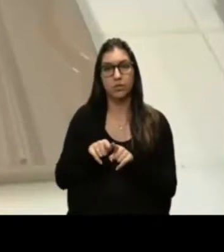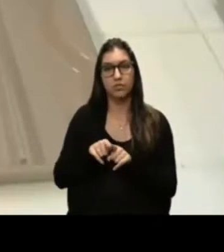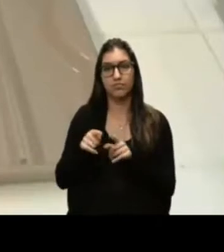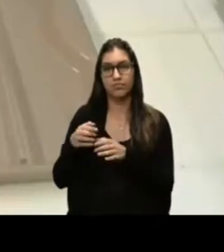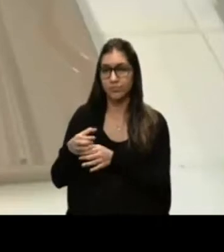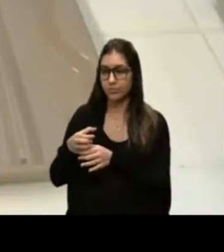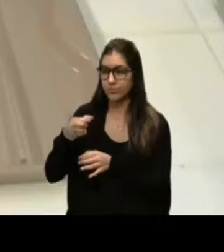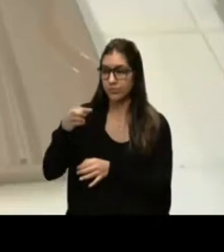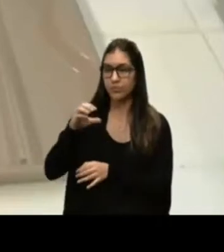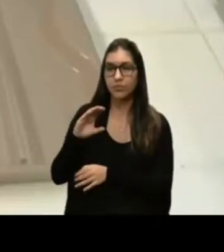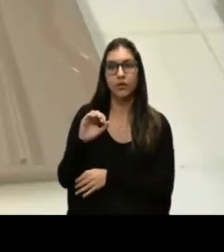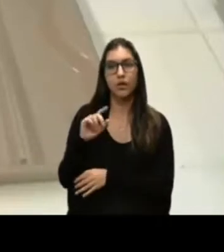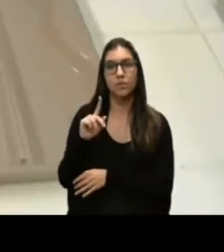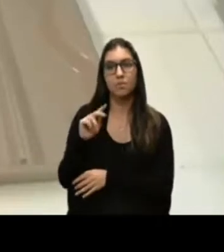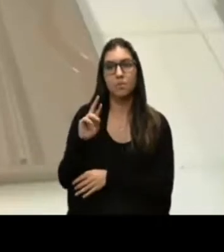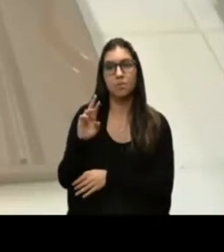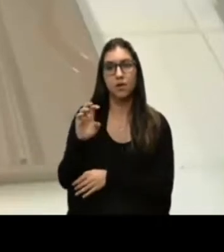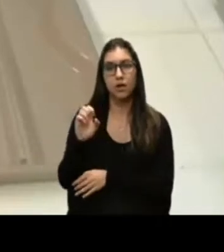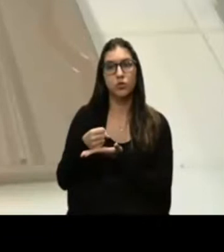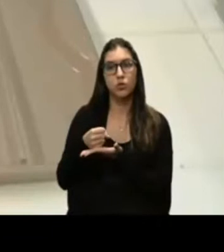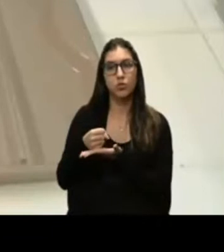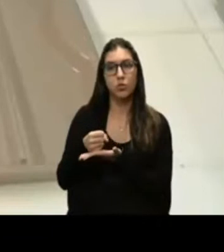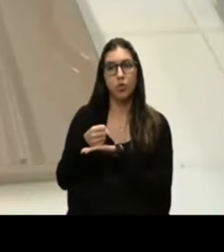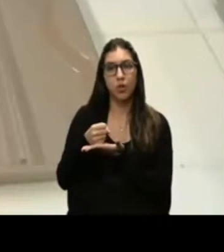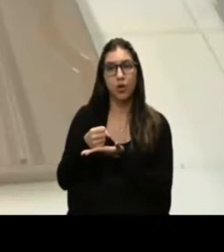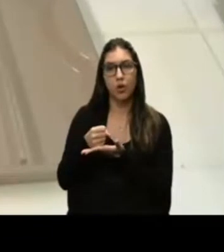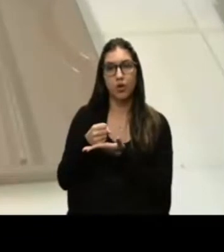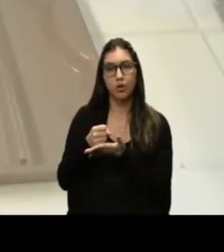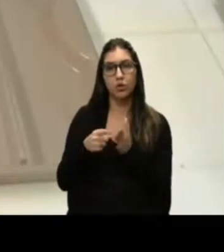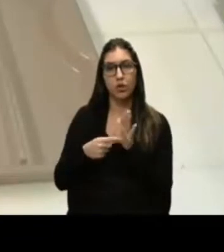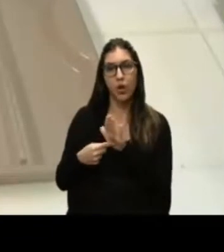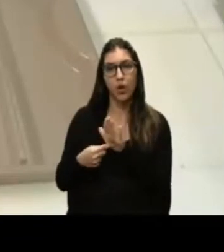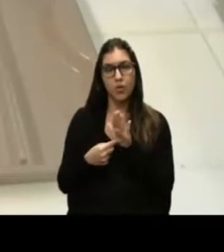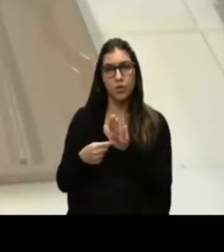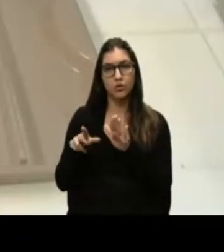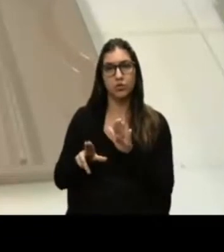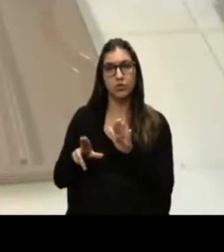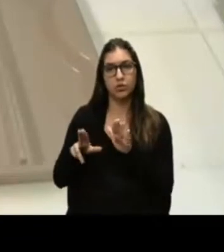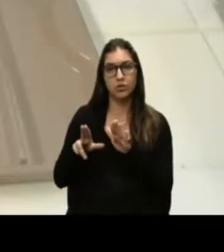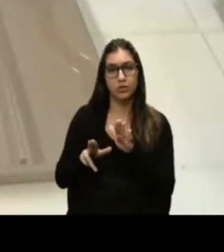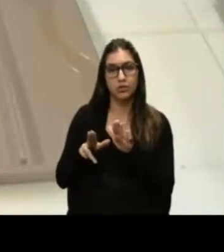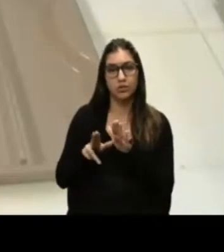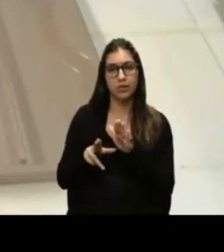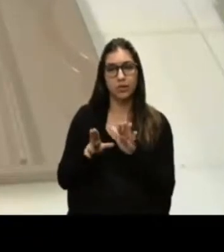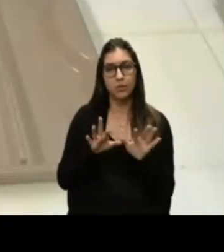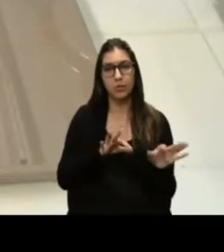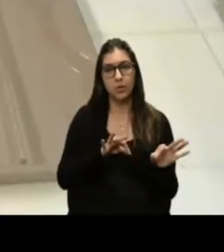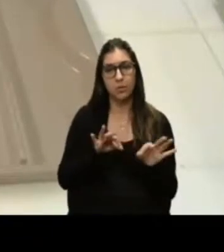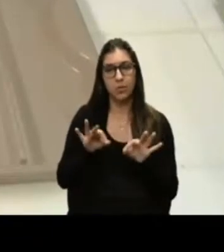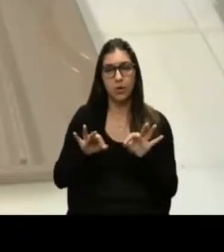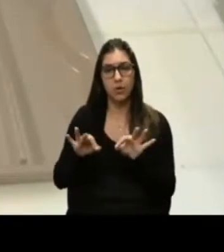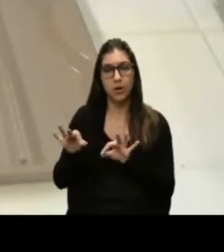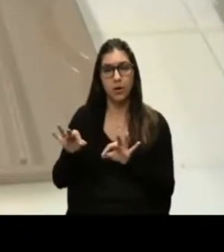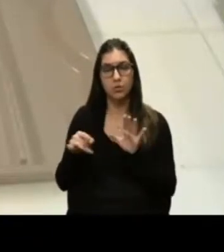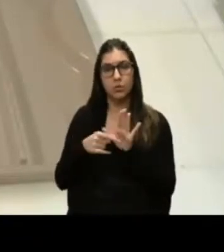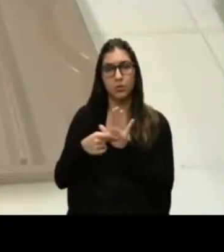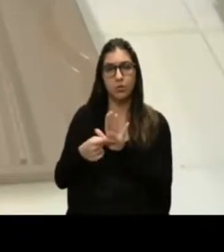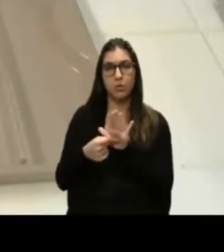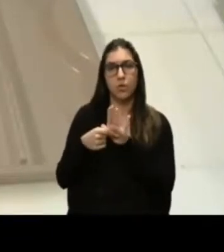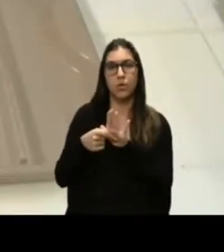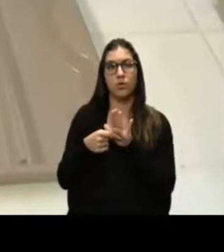tubos capilares, que são o suporte de amostra que é utilizado no preparo das amostras